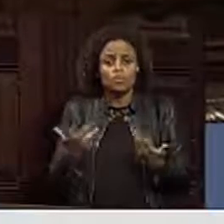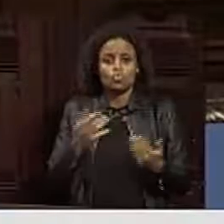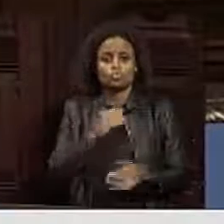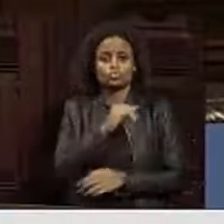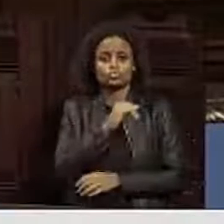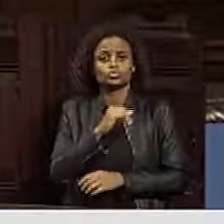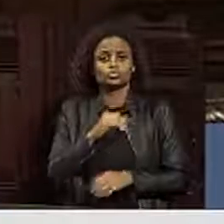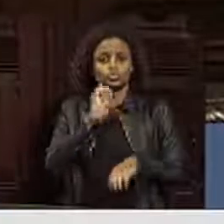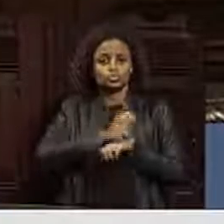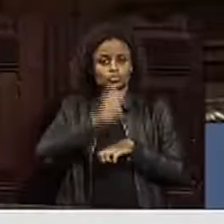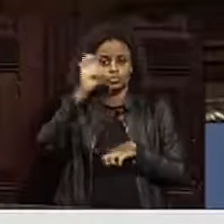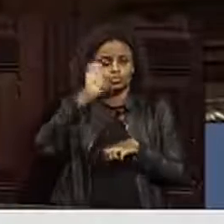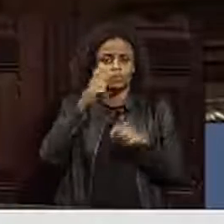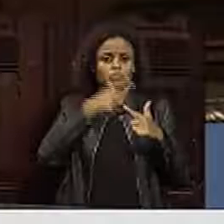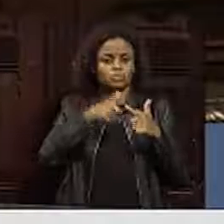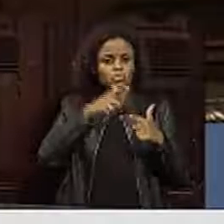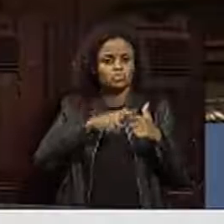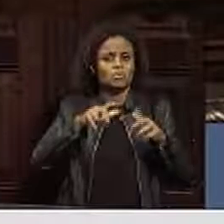causada